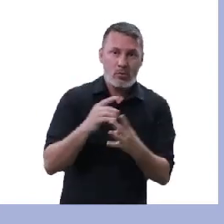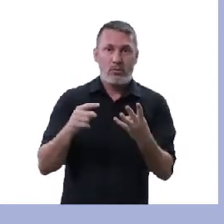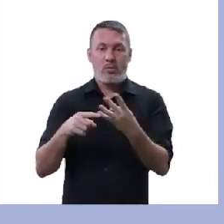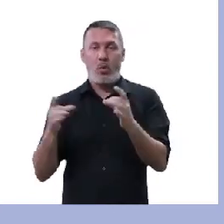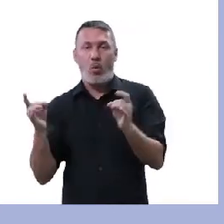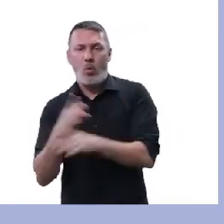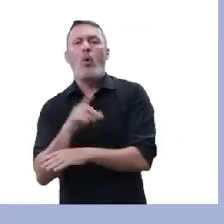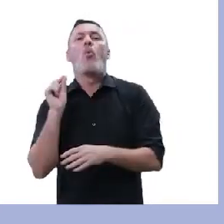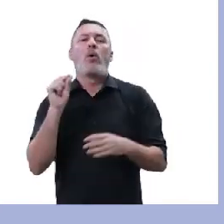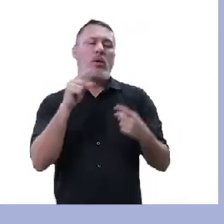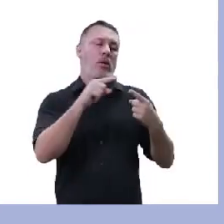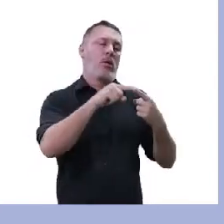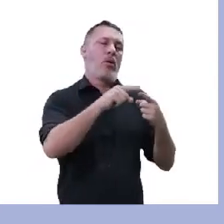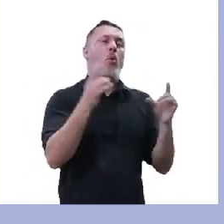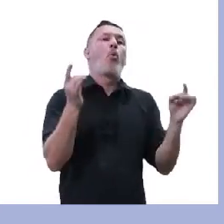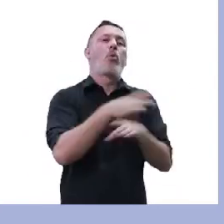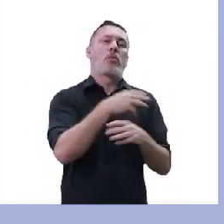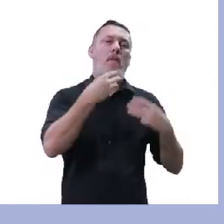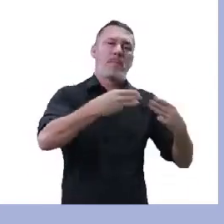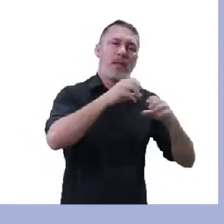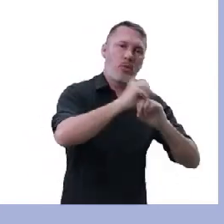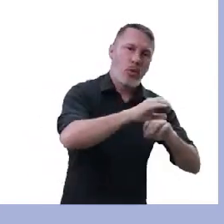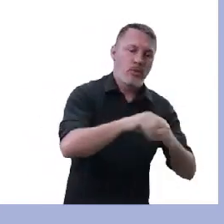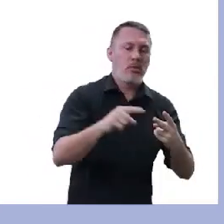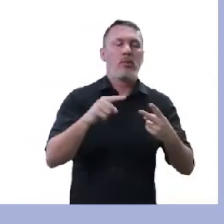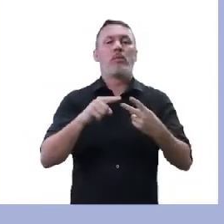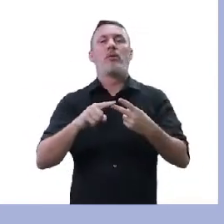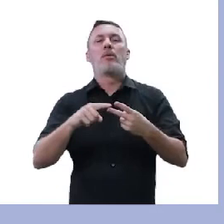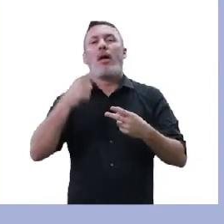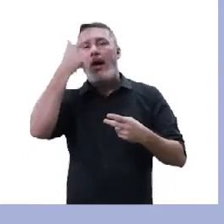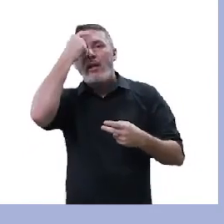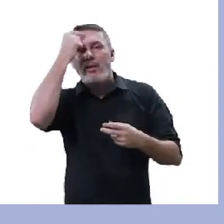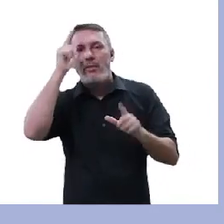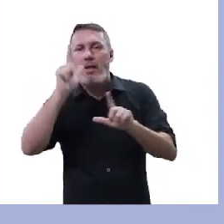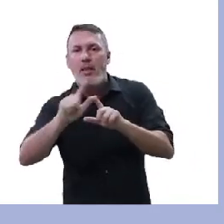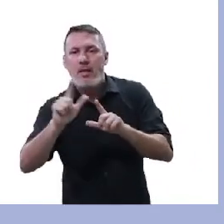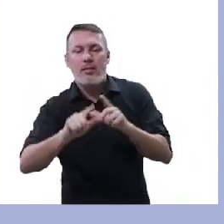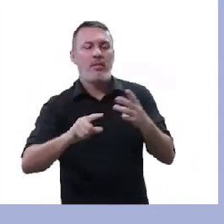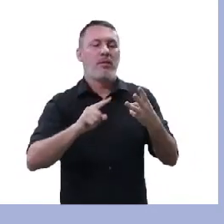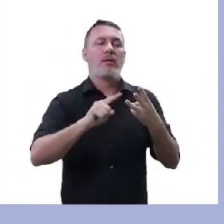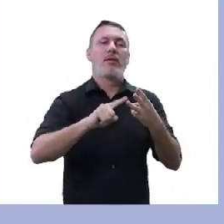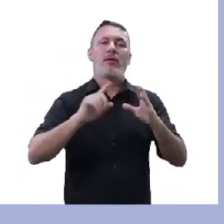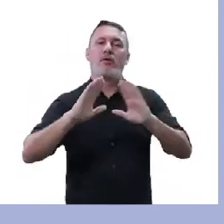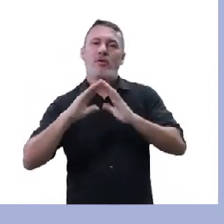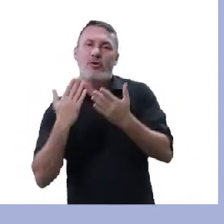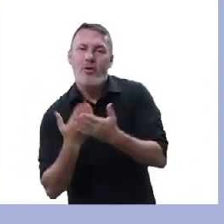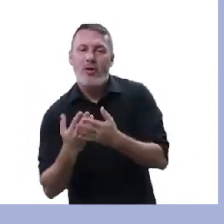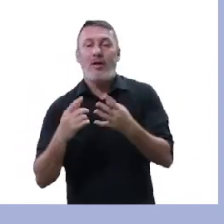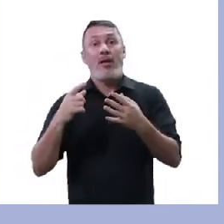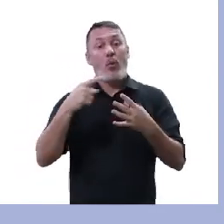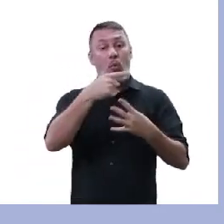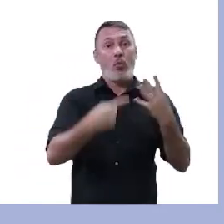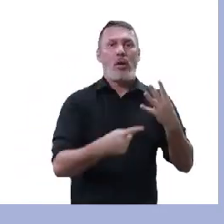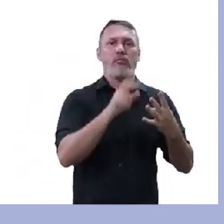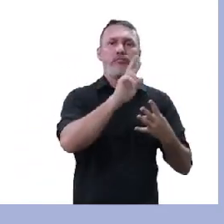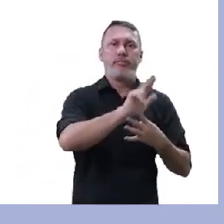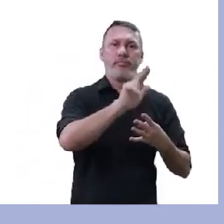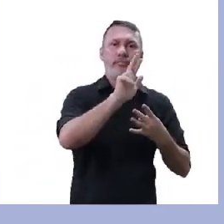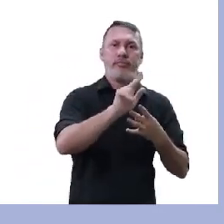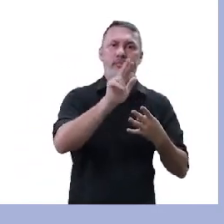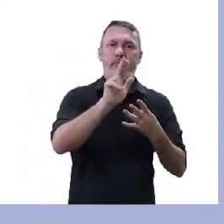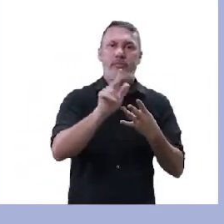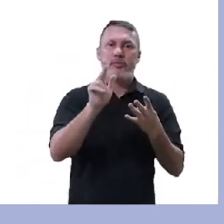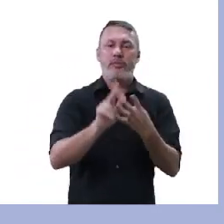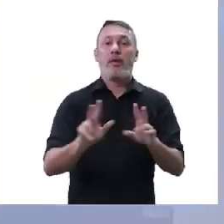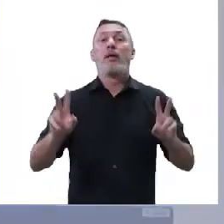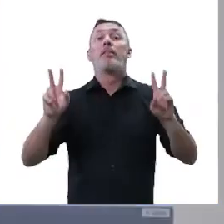com o Ministério da Educação, vou usar outra com a Academia de Letras, vou usar outra com as escolas. Criar 4 conclusões sobre